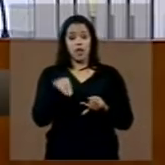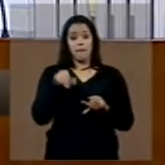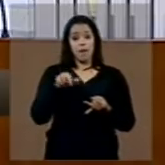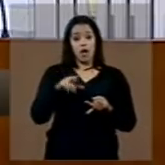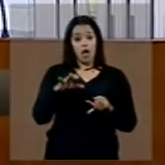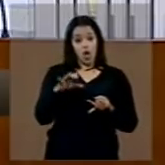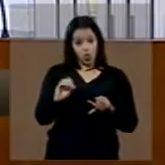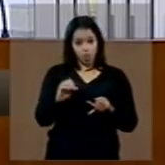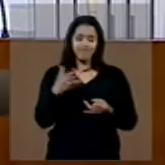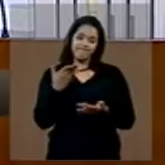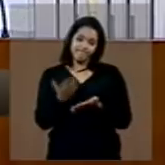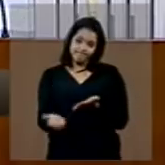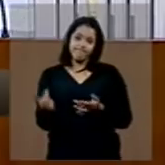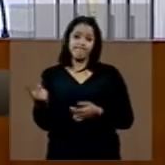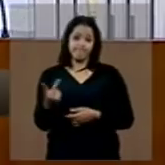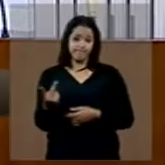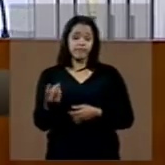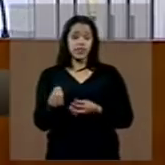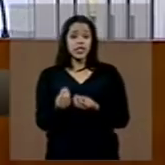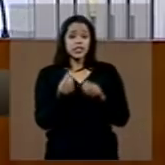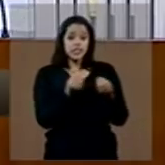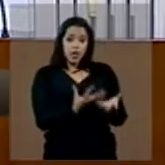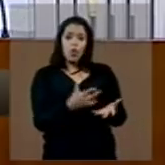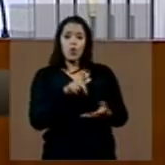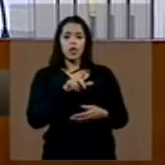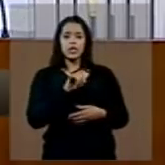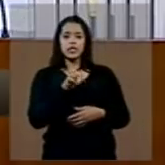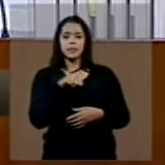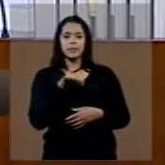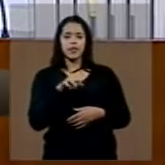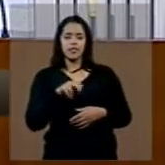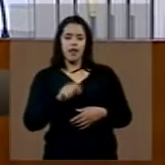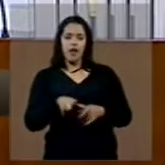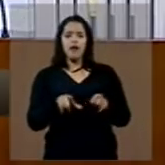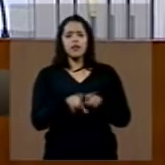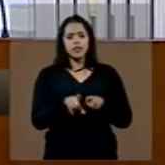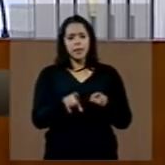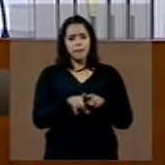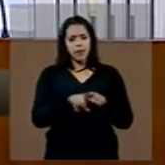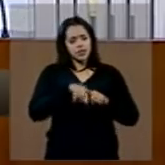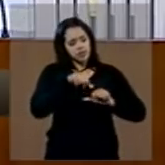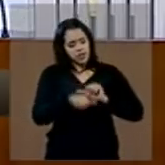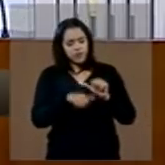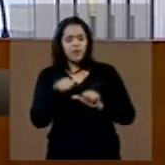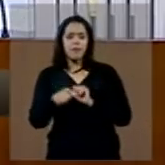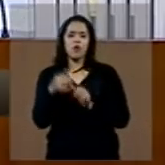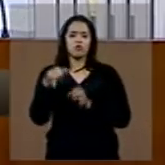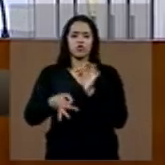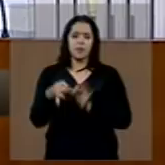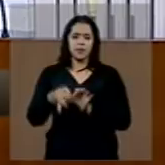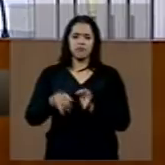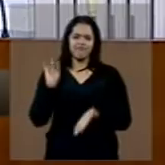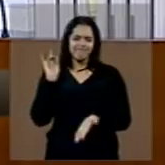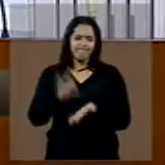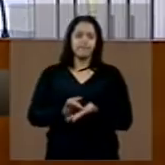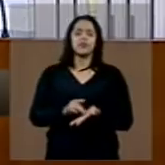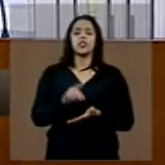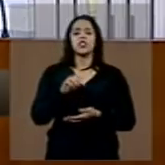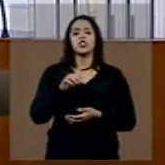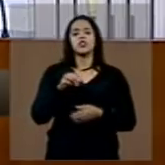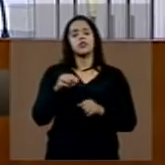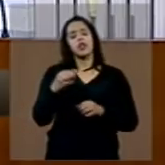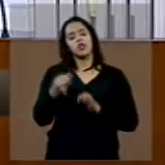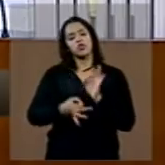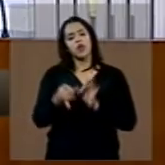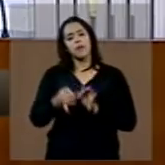Aurélio, que concediam a liminar e desde logo também convertiam o julgamento em definitivo para, nos termos dos